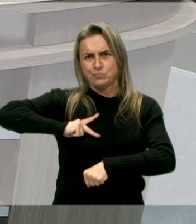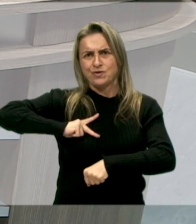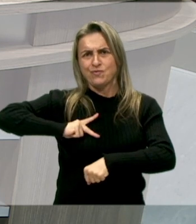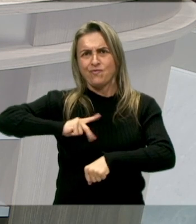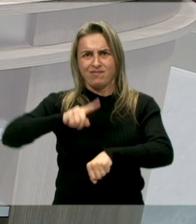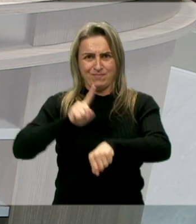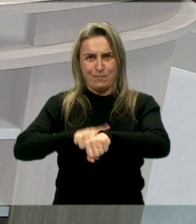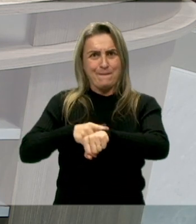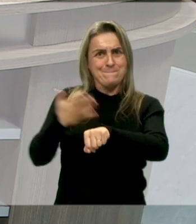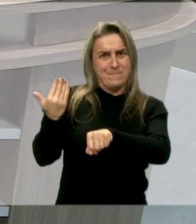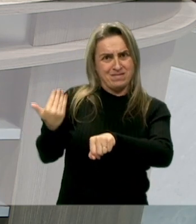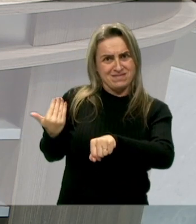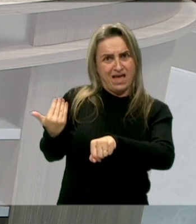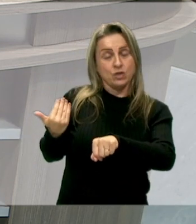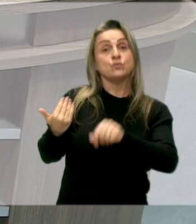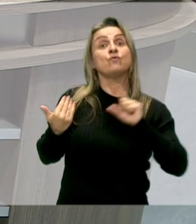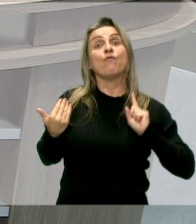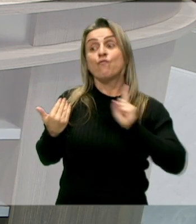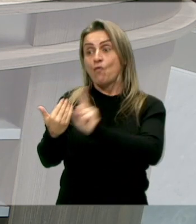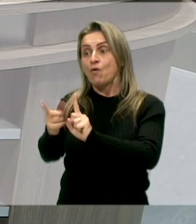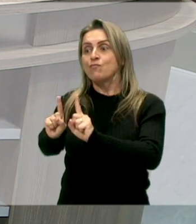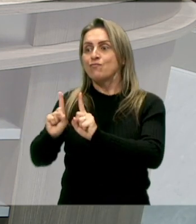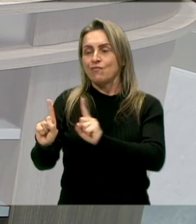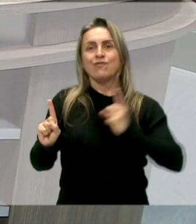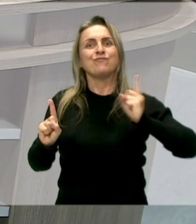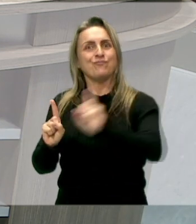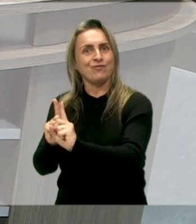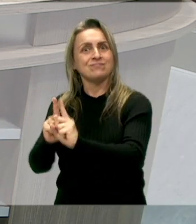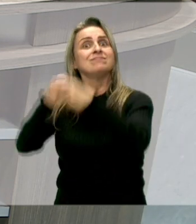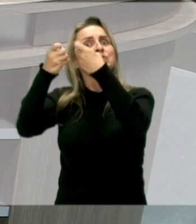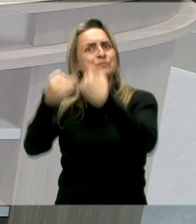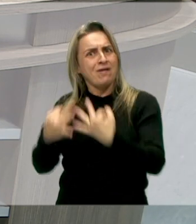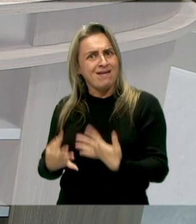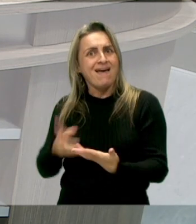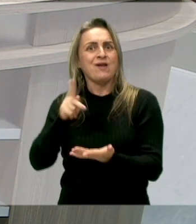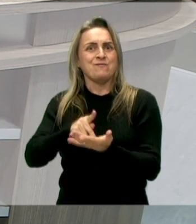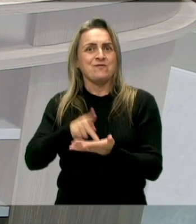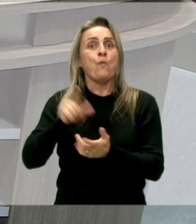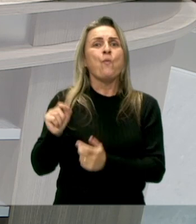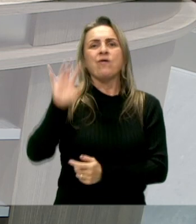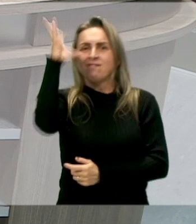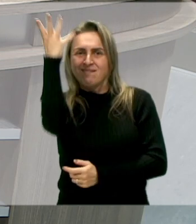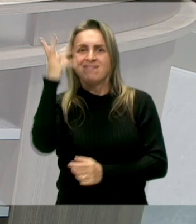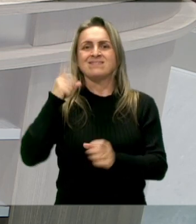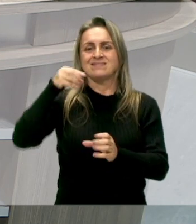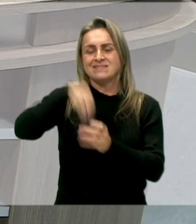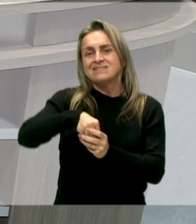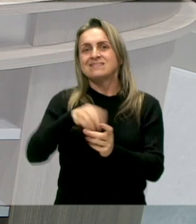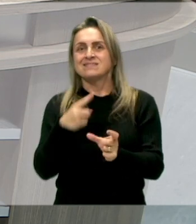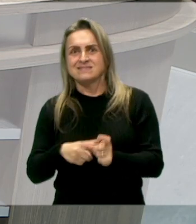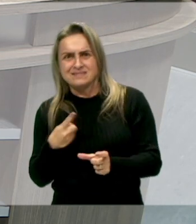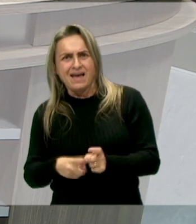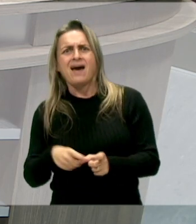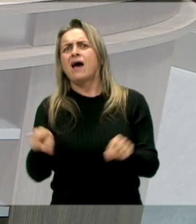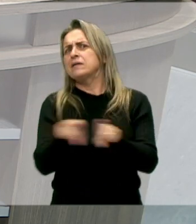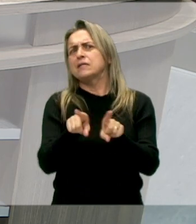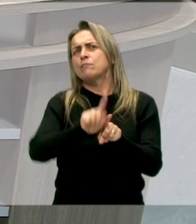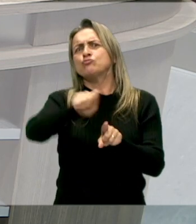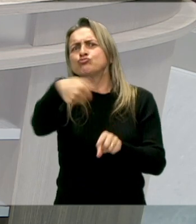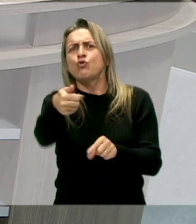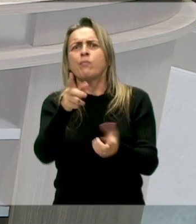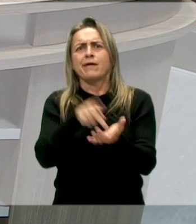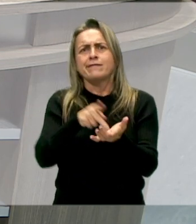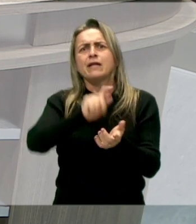ele, falaram da realidade que nós tínhamos na cidade, de todo esse movimento que nós já tínhamos de músicos, né, que tinham procurado formação em